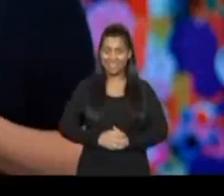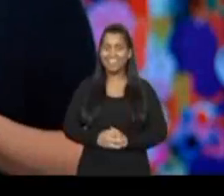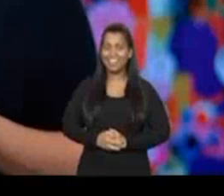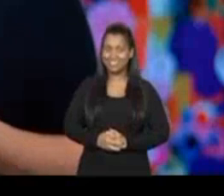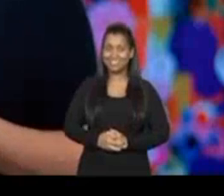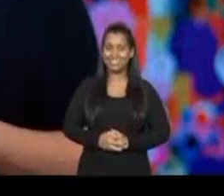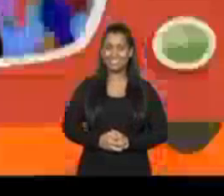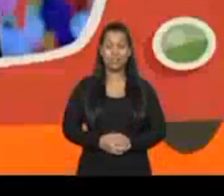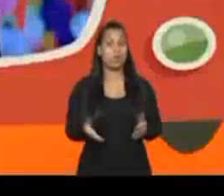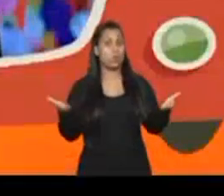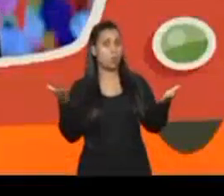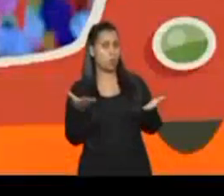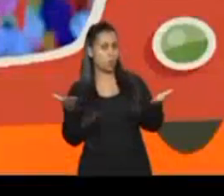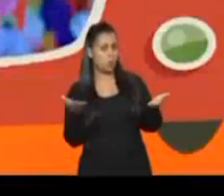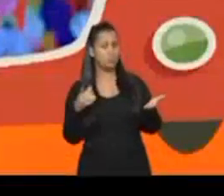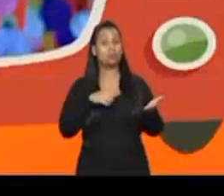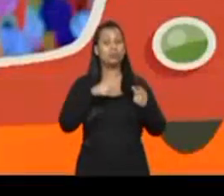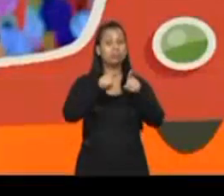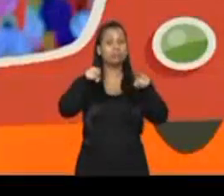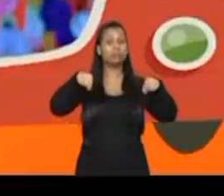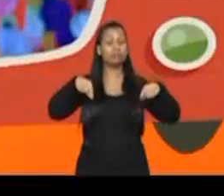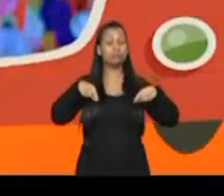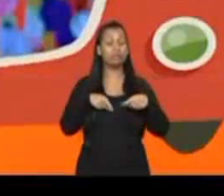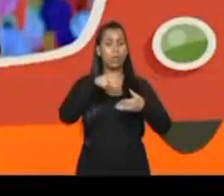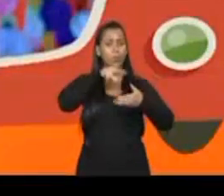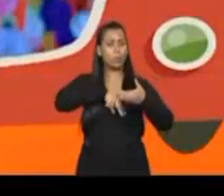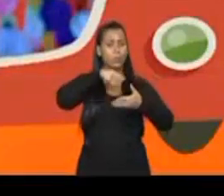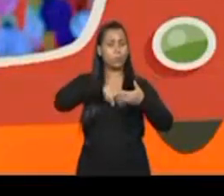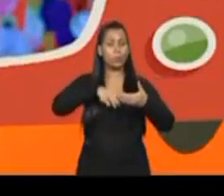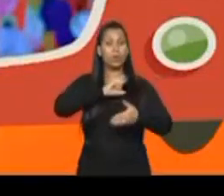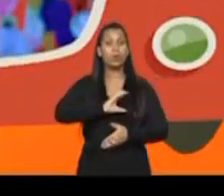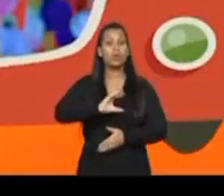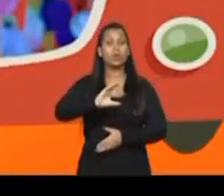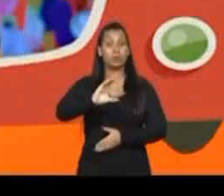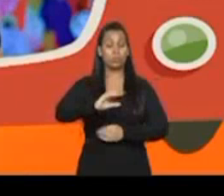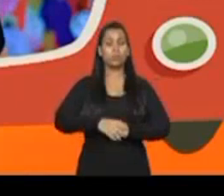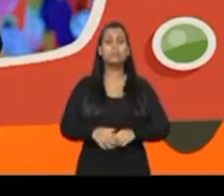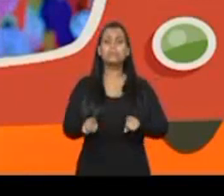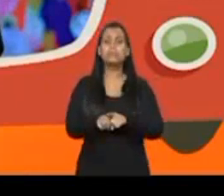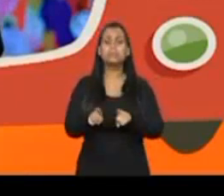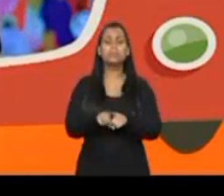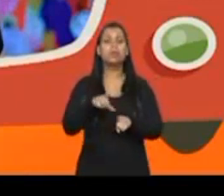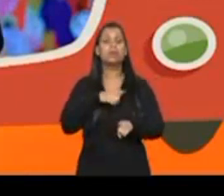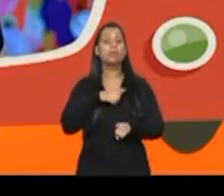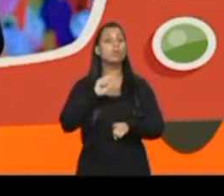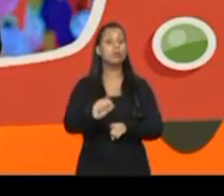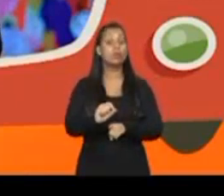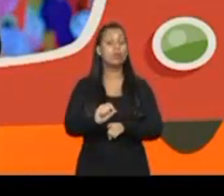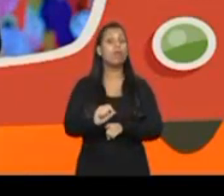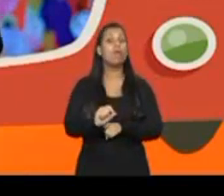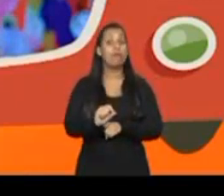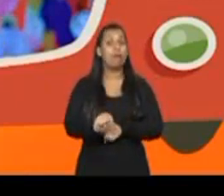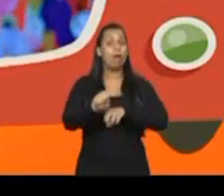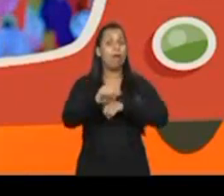nossas aulas. Hoje nós temos a sala de leitura com a coordenadora Catiúce. Temos também aula de